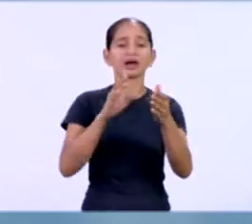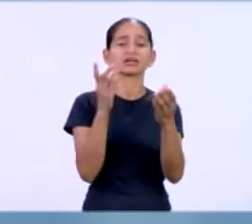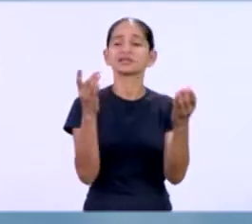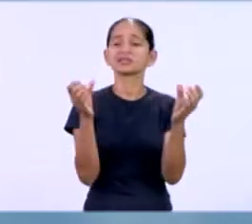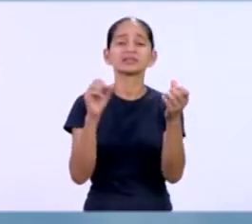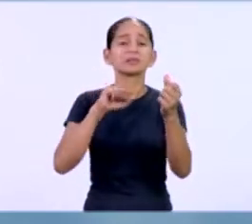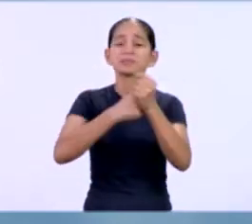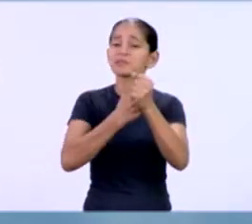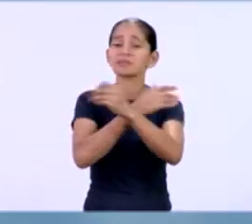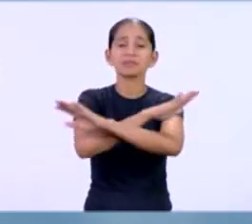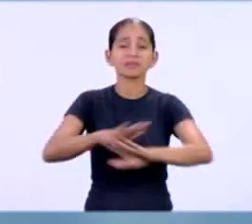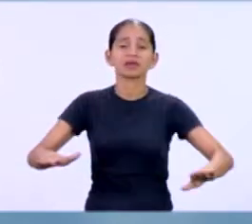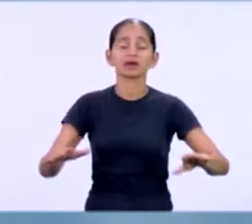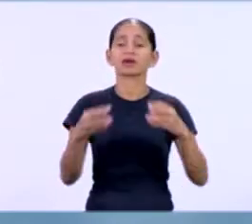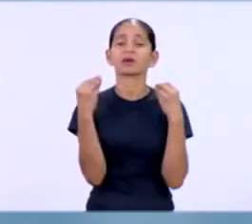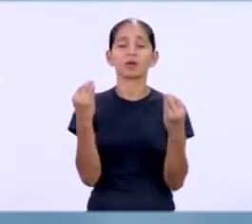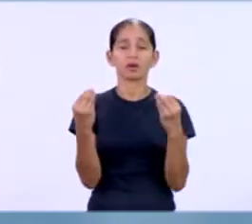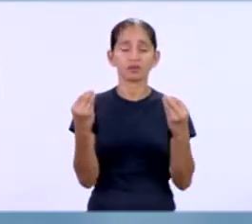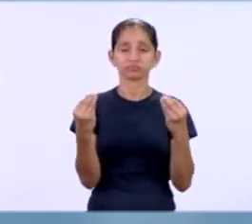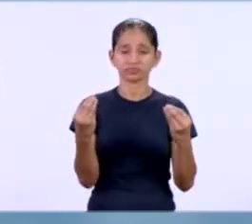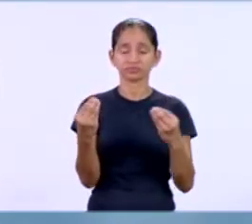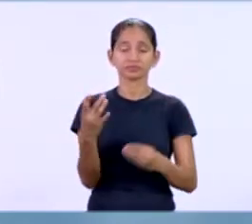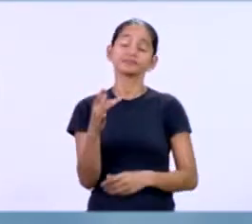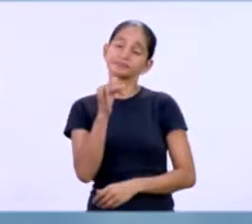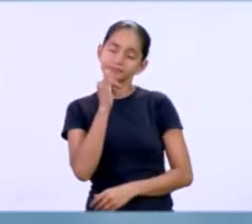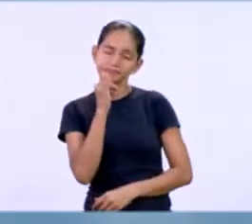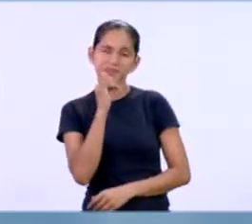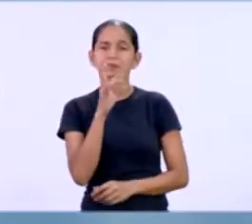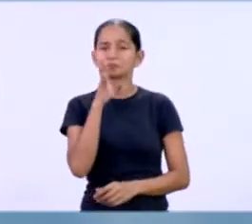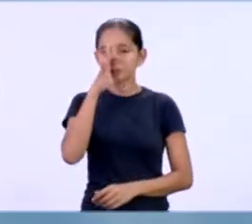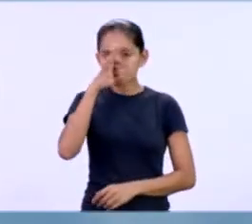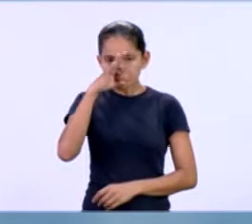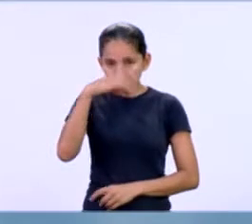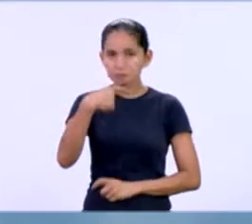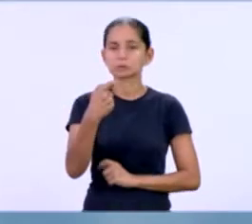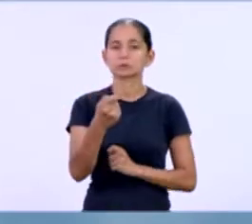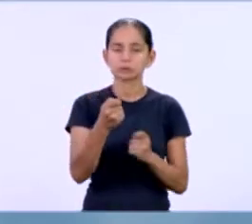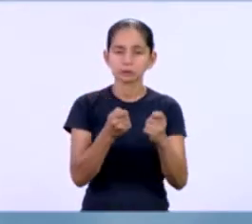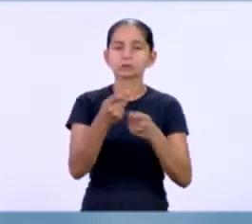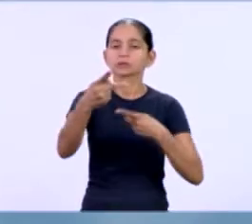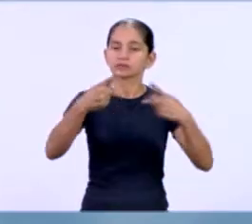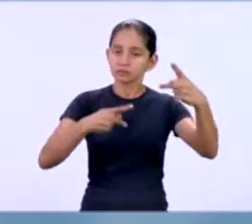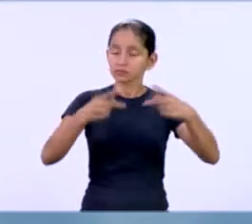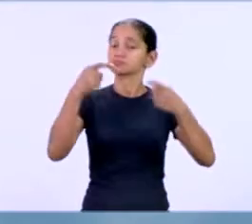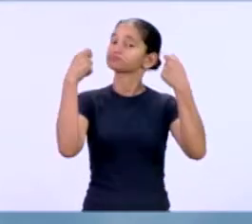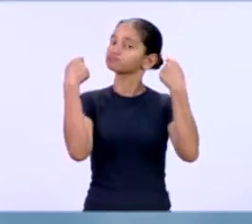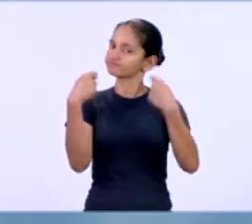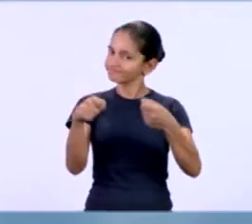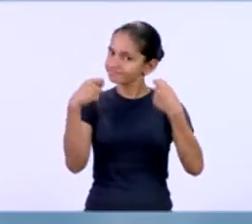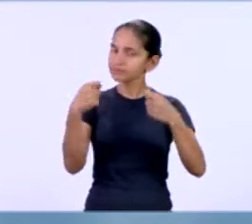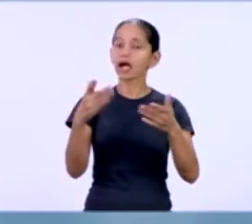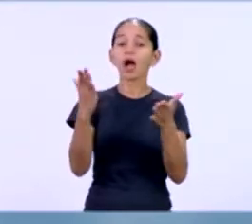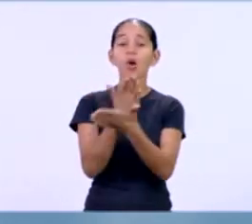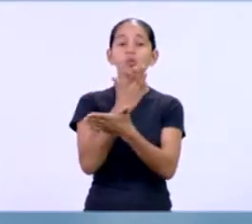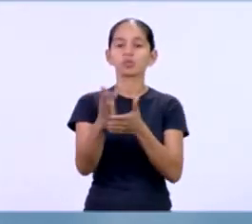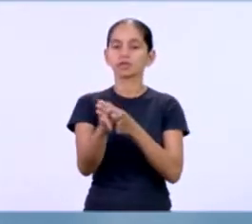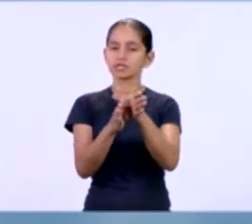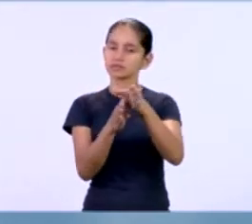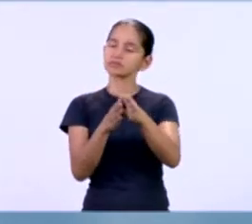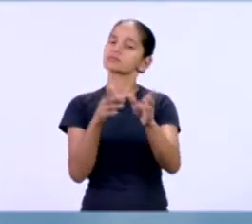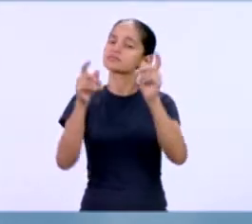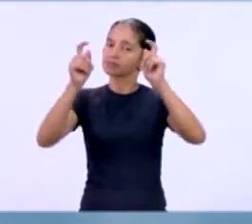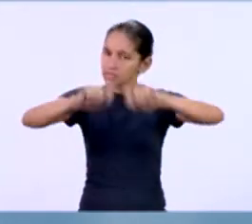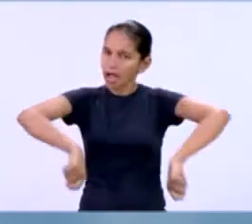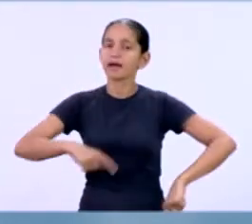alternativas para se livrar das dívidas? Com um pouco de sacrifício, muito planejamento e mais algumas dicas, é possível